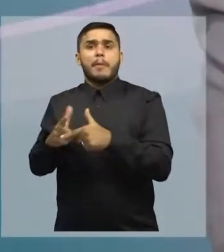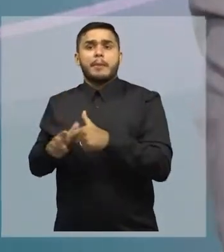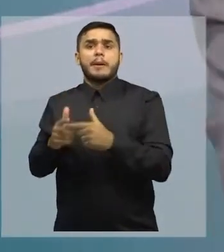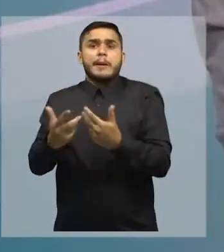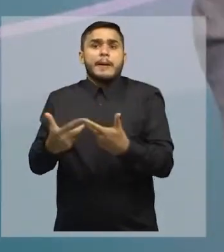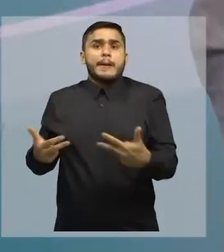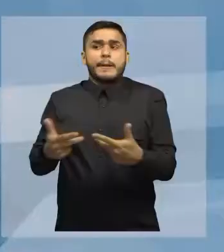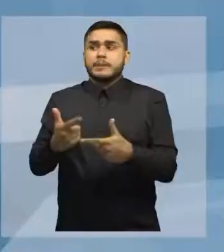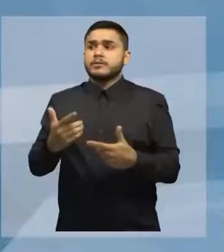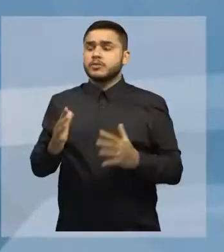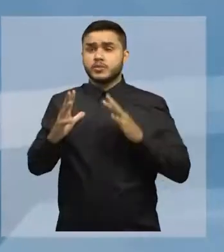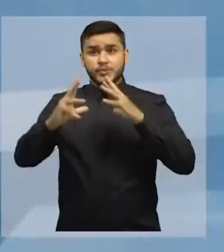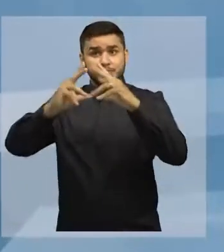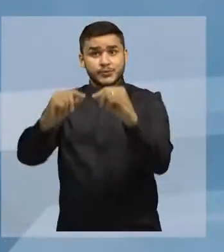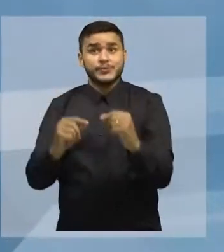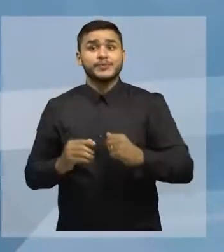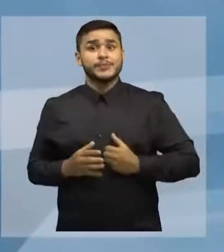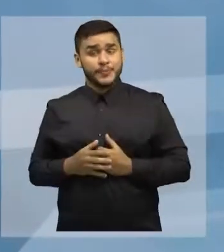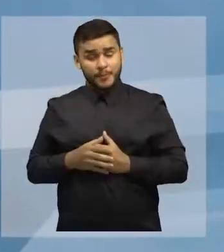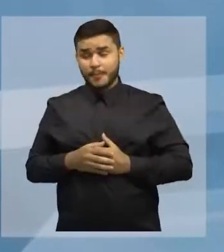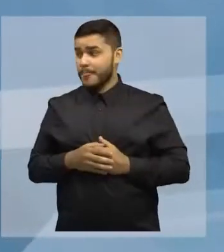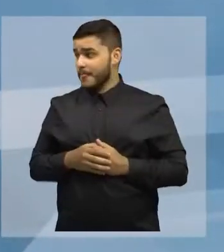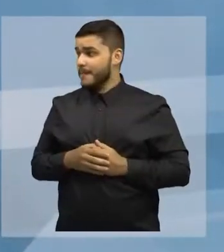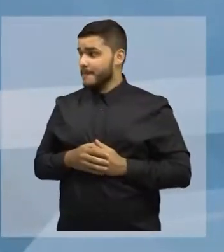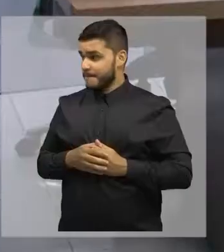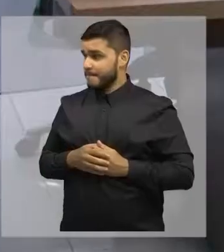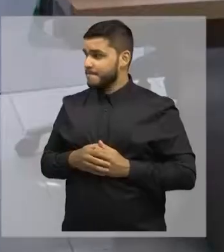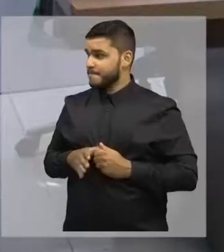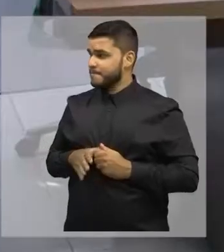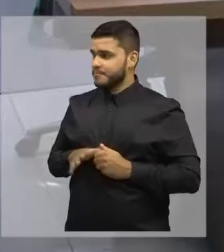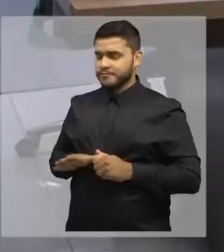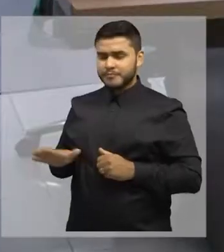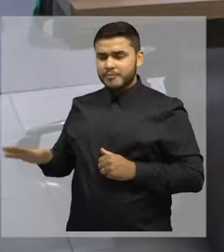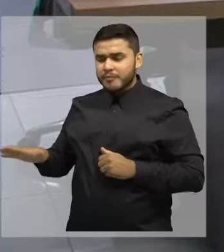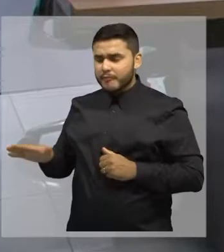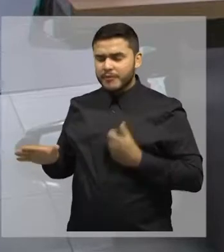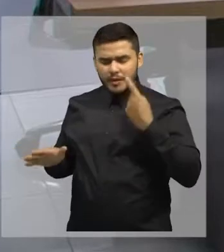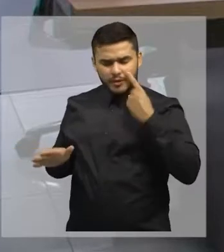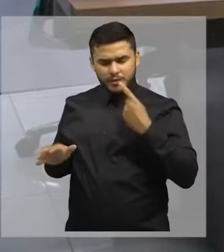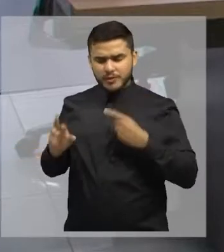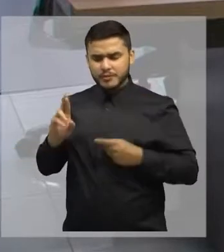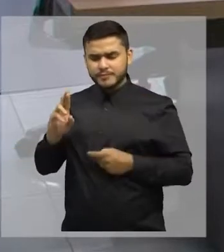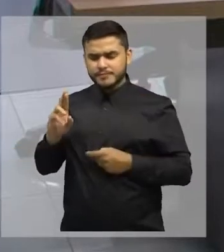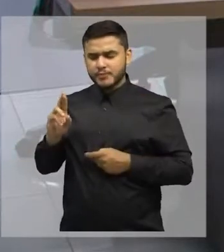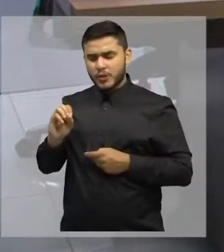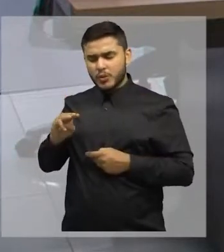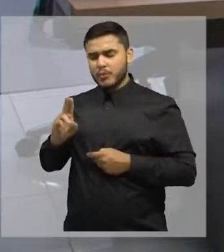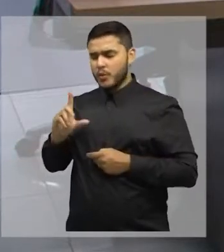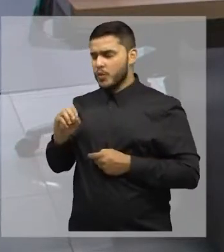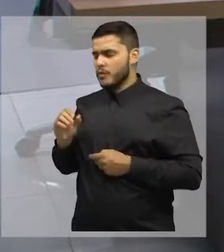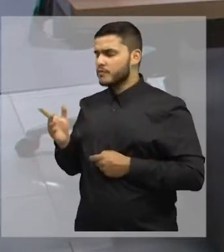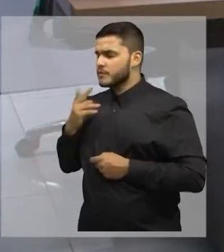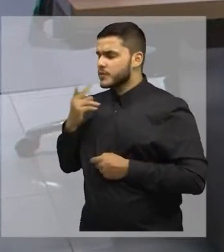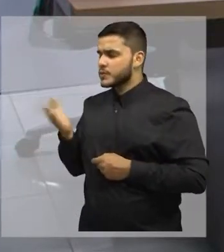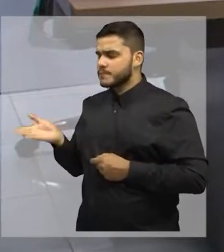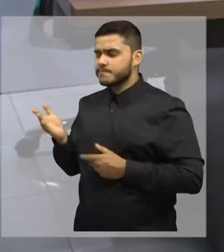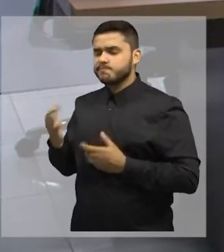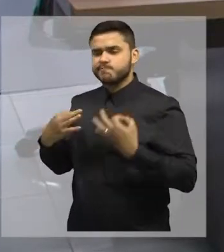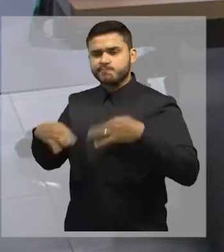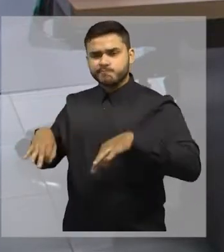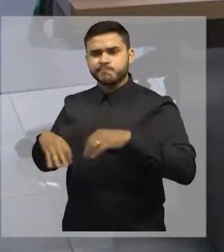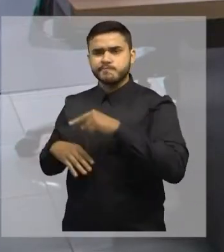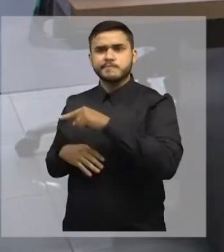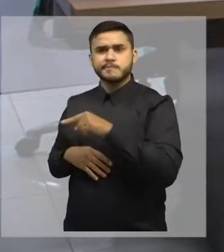tem relevância alguma. Eu queria trazer aqui, dentro dessa discussão, o Romulo coloca uma coisa lá no início da fala,